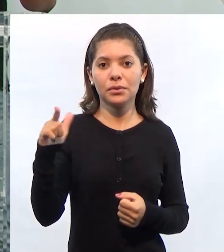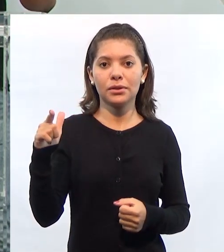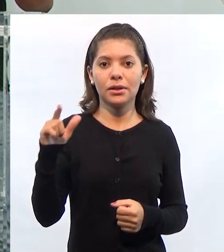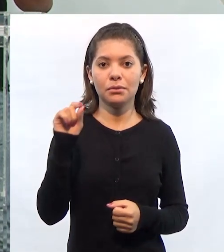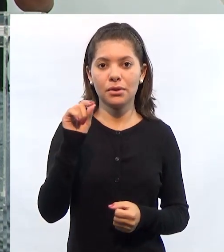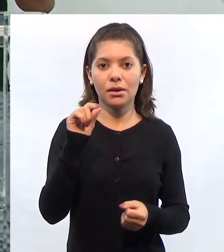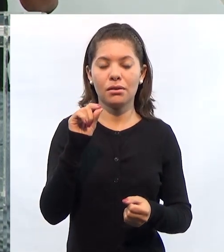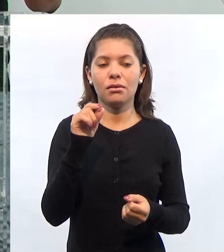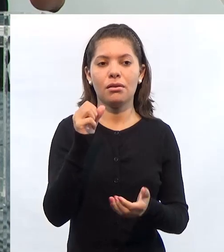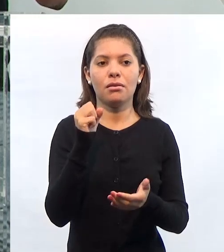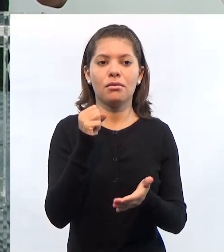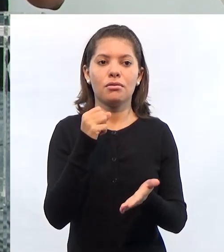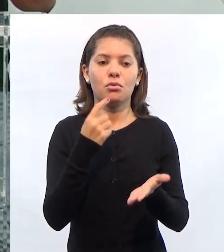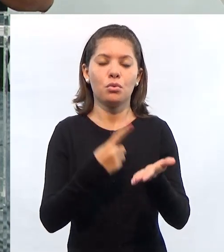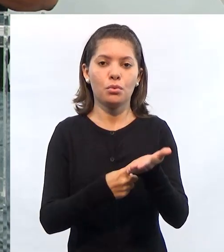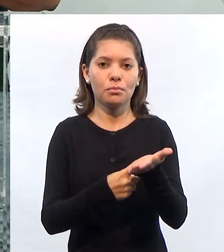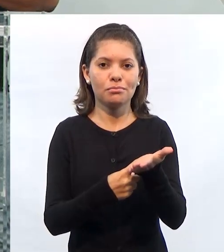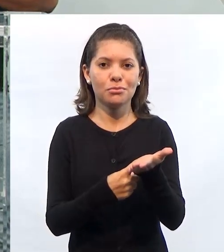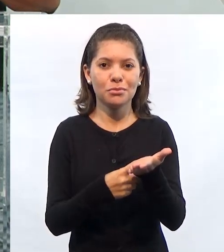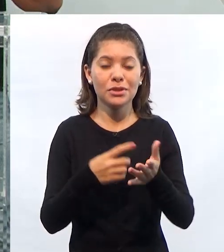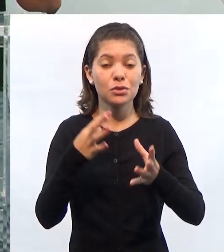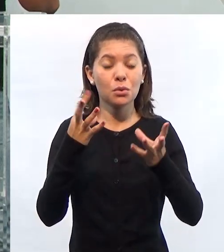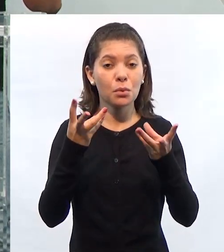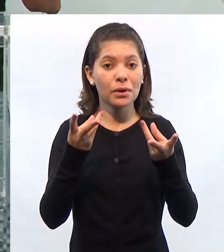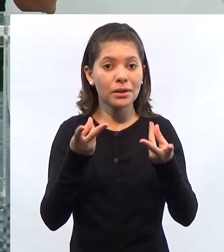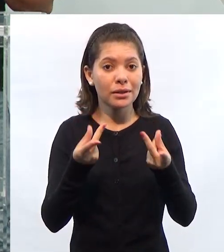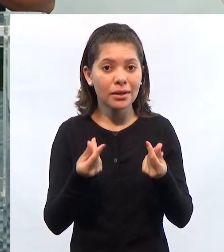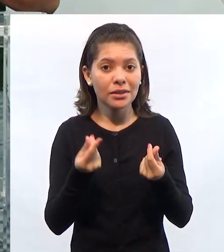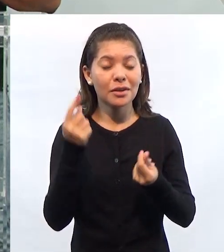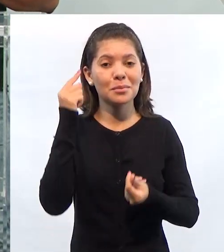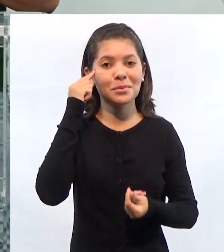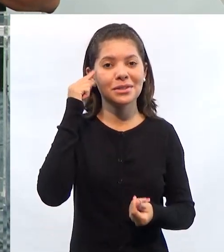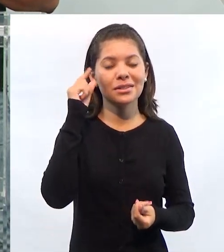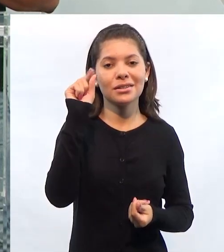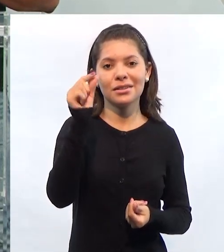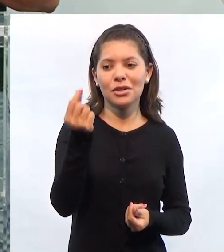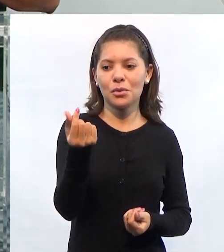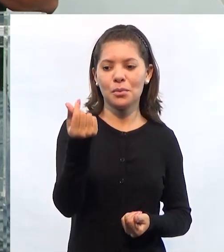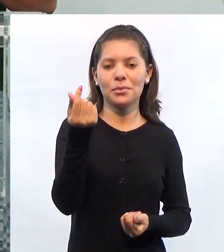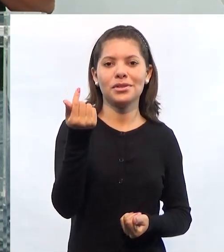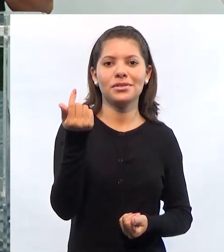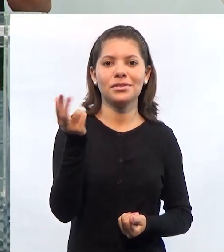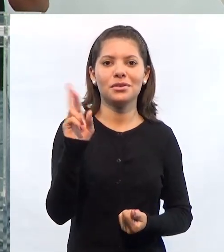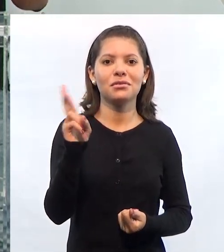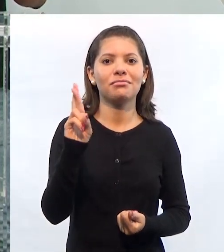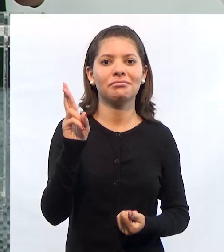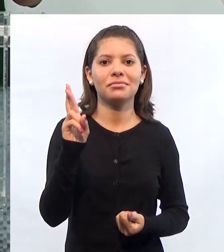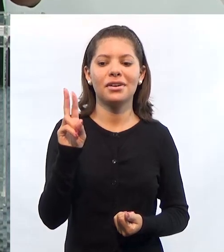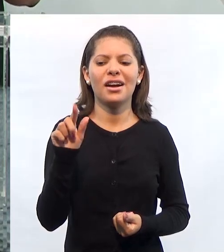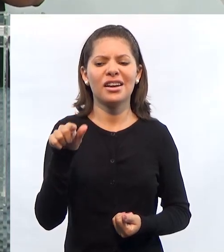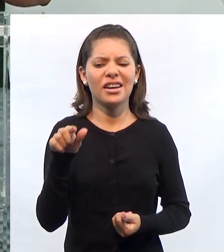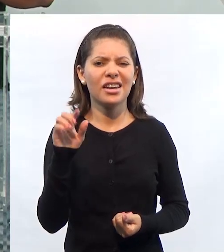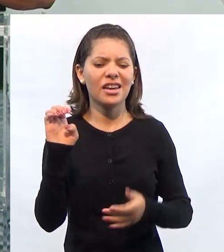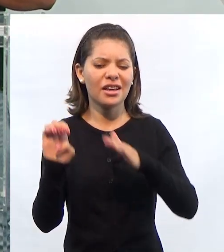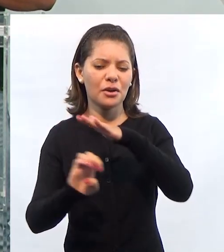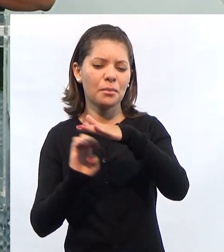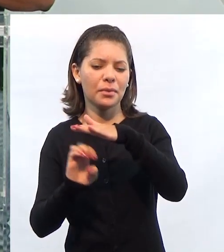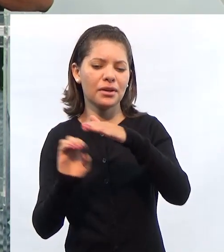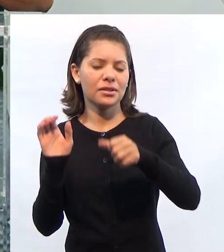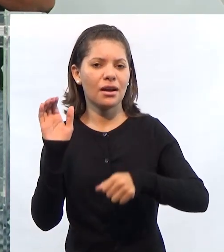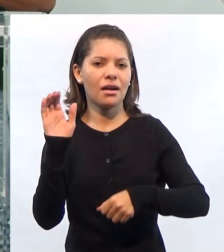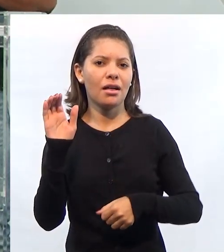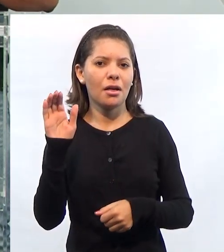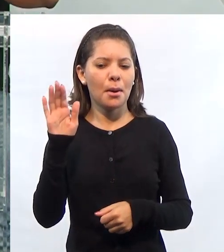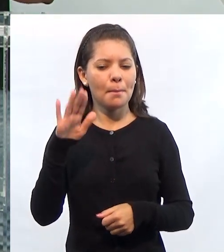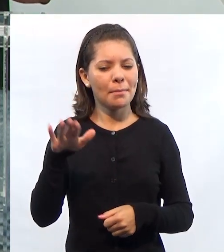um compromisso tão grande com a qualidade. Ele vai pensar muito no preço. Se eu vender mais barato, aquela empresa vai comprar de mim. Se